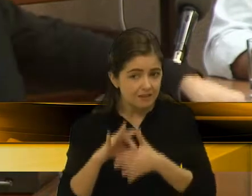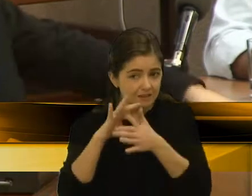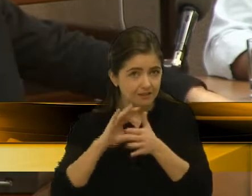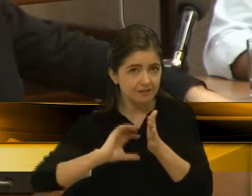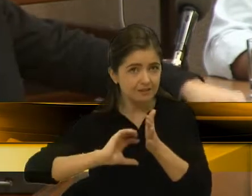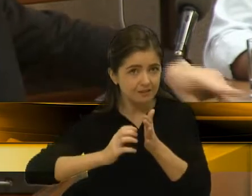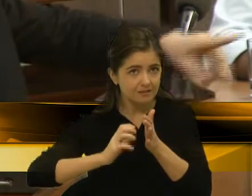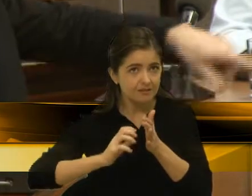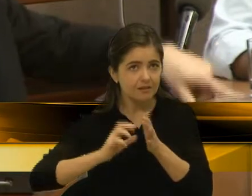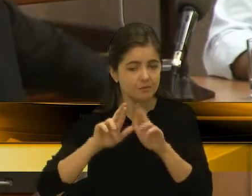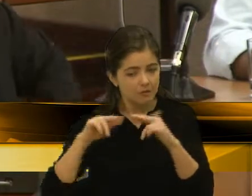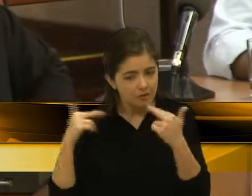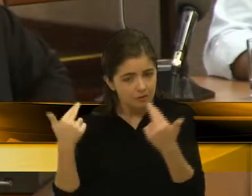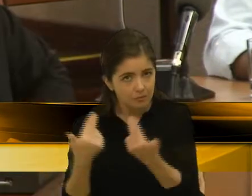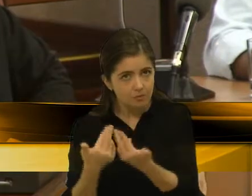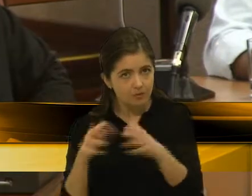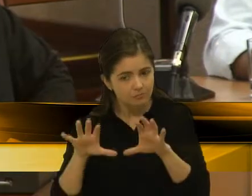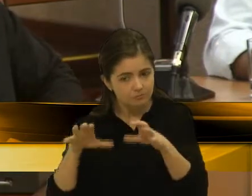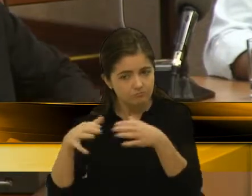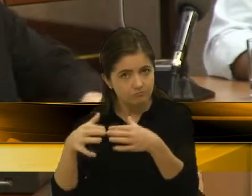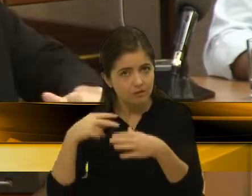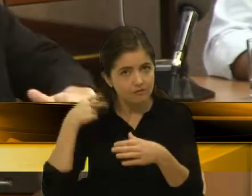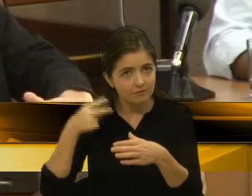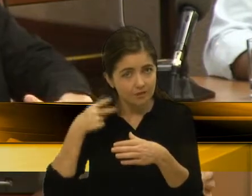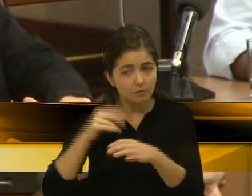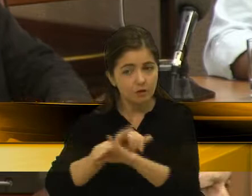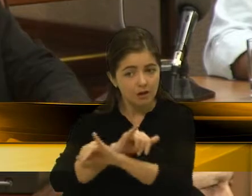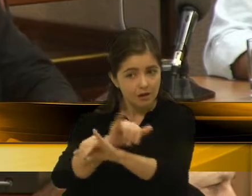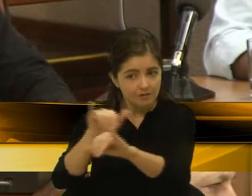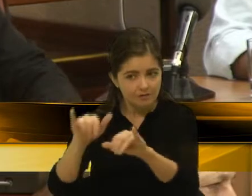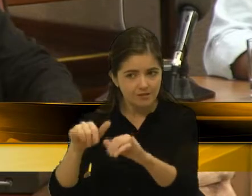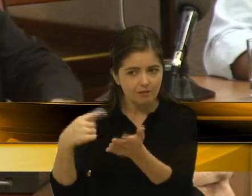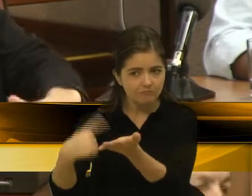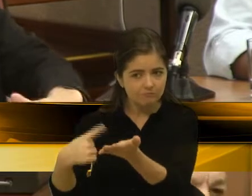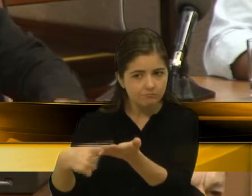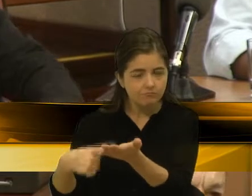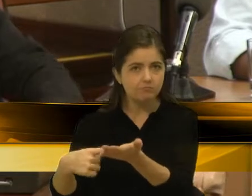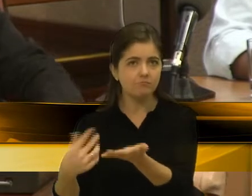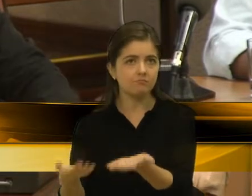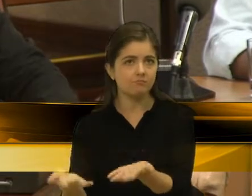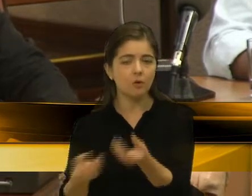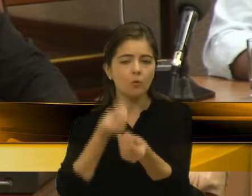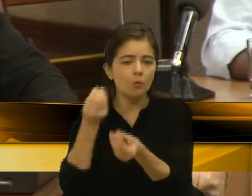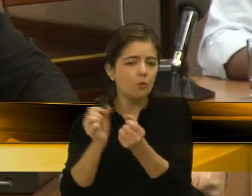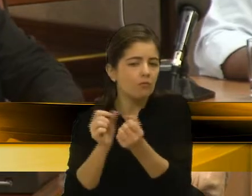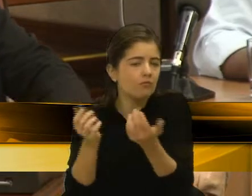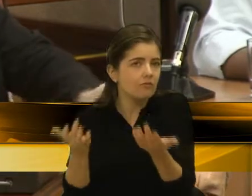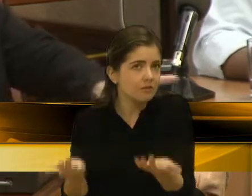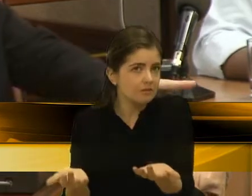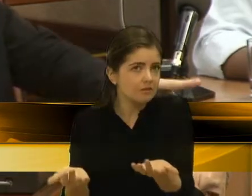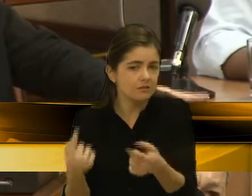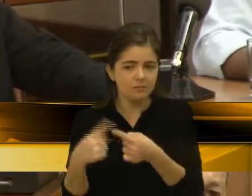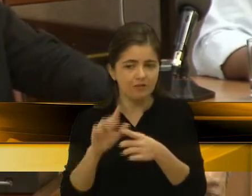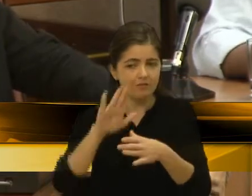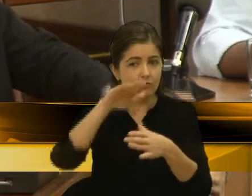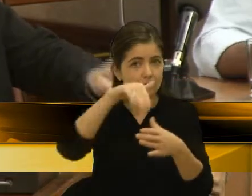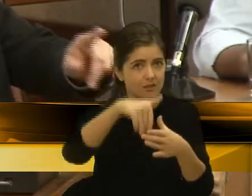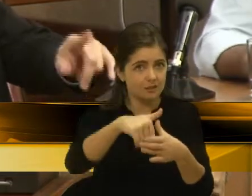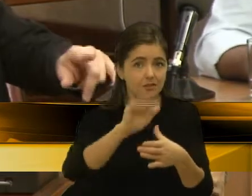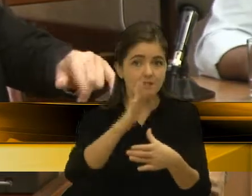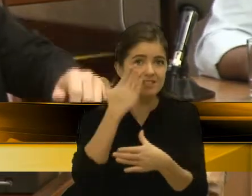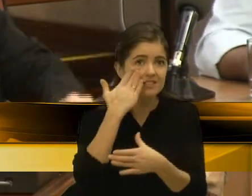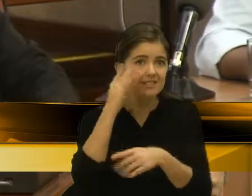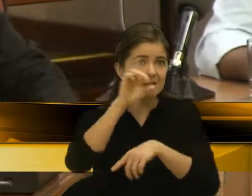suas respectivos vereadores e dizer, olha, vamos fechar uma questão de bancada, como é que vai se posicionar? Porque nós ficamos sabendo do